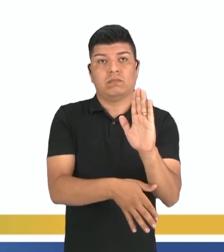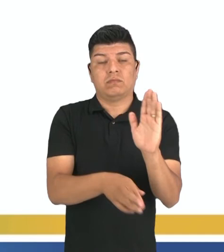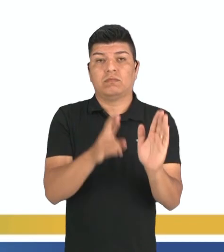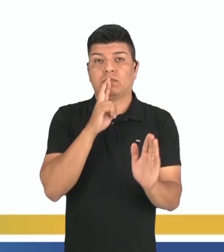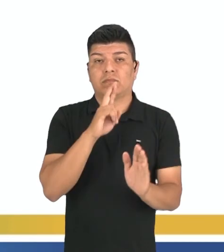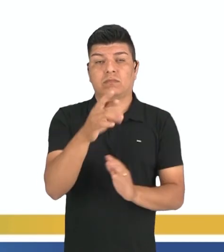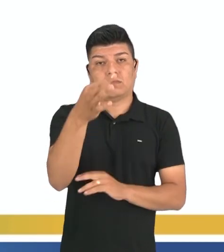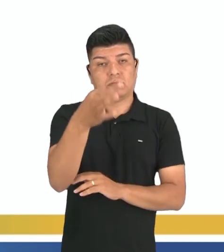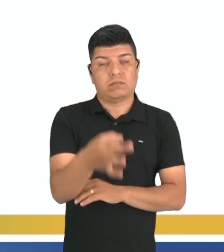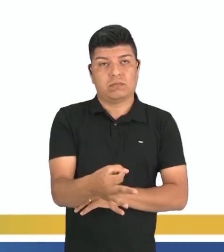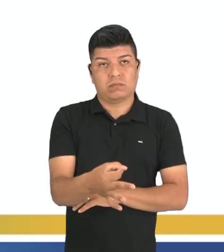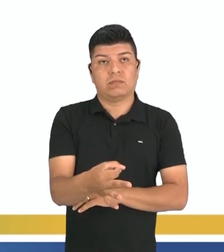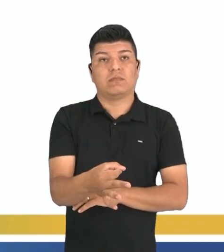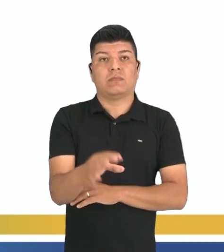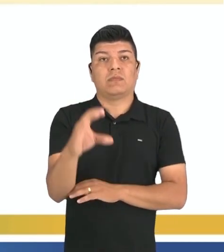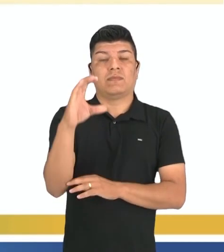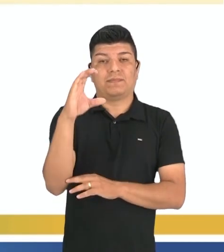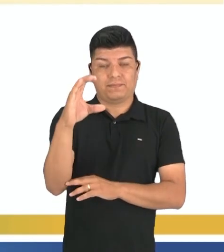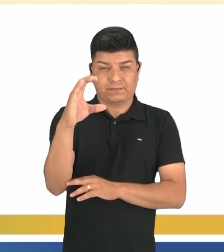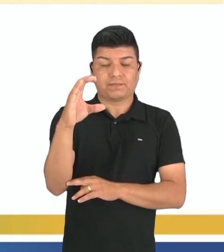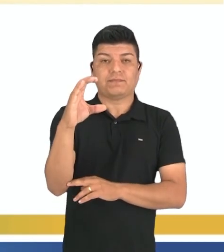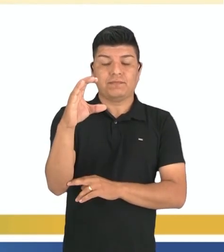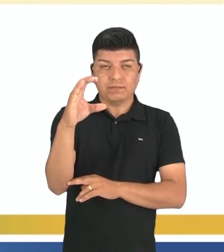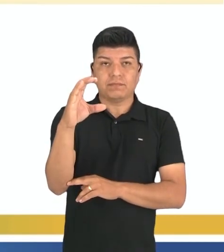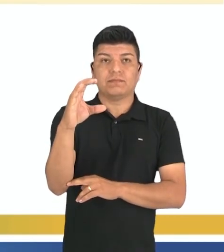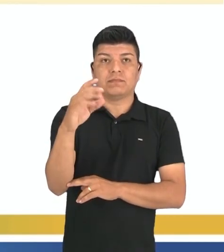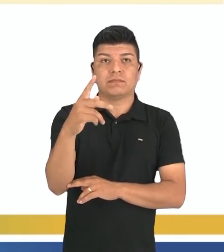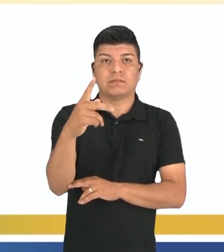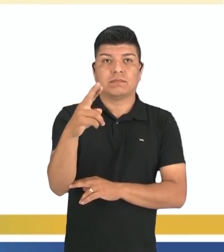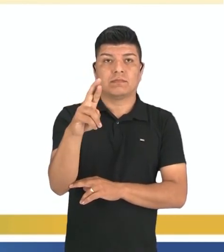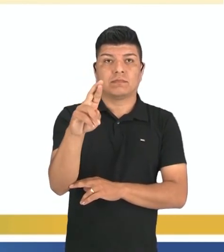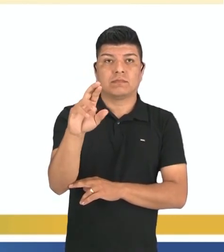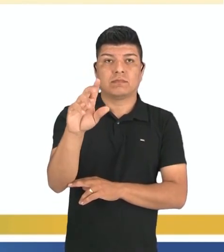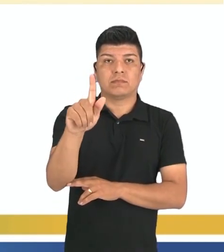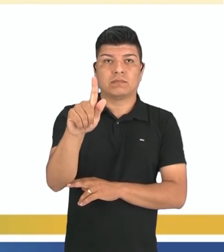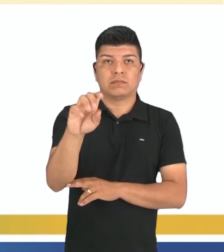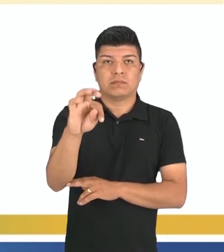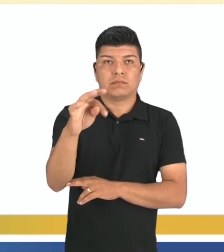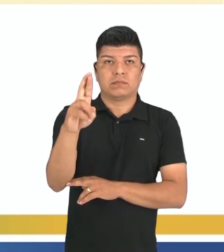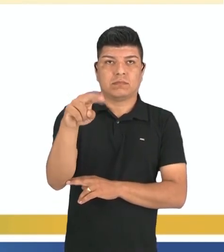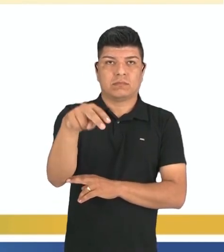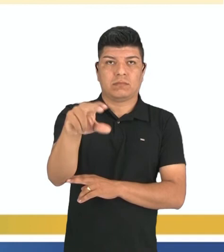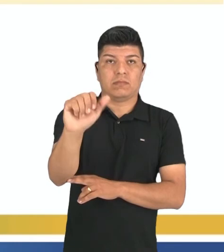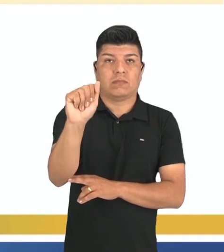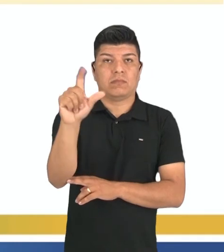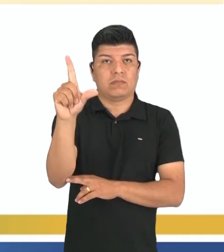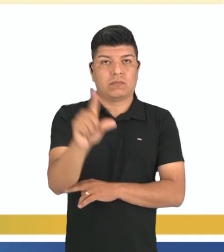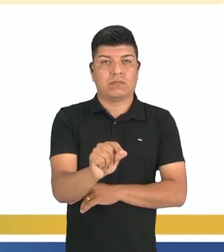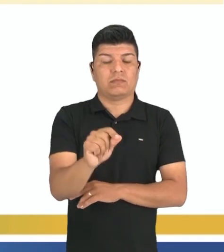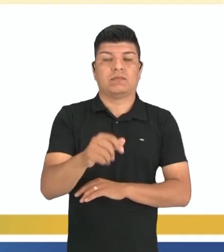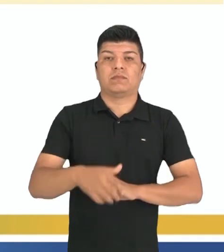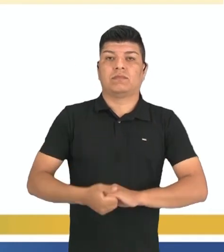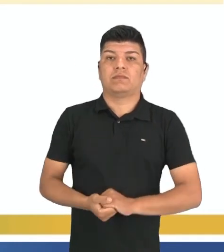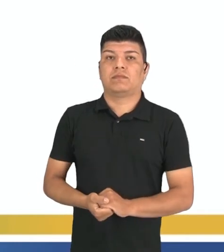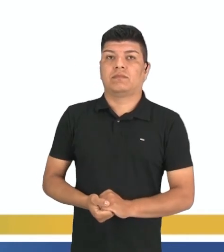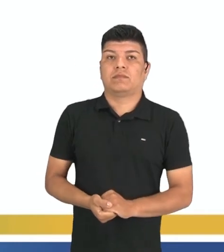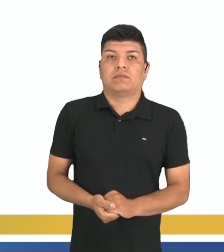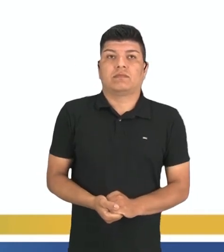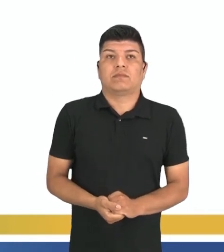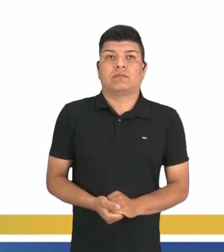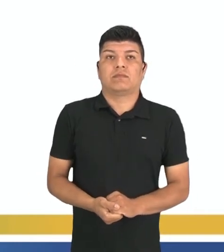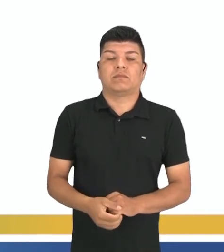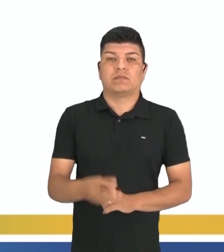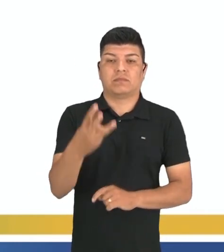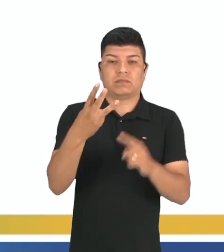alternativa correta é a letra C. Progesterona e estrogênio diminuem, tá?